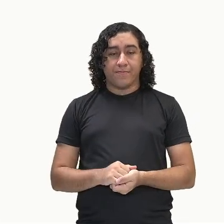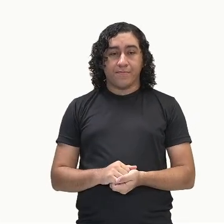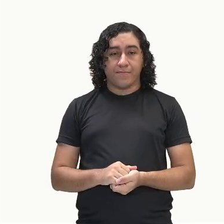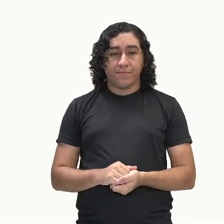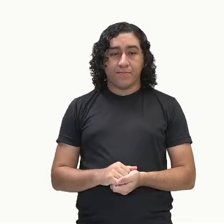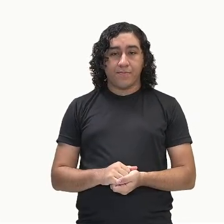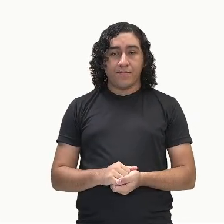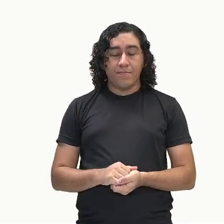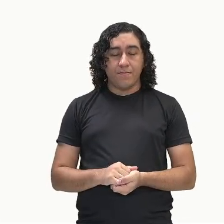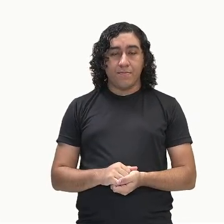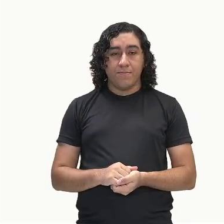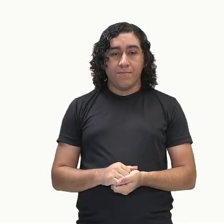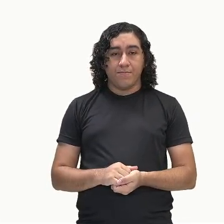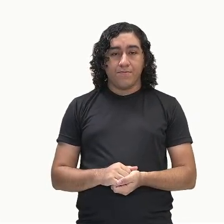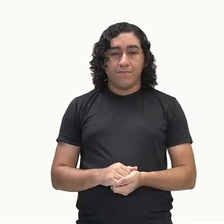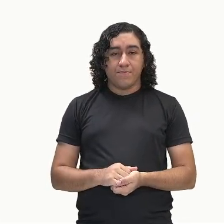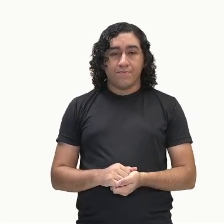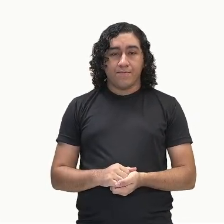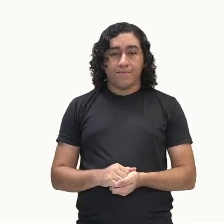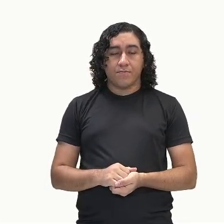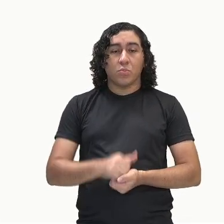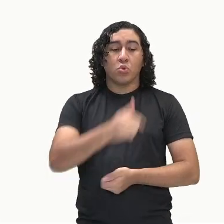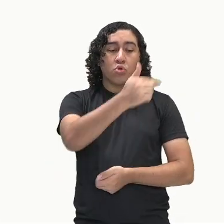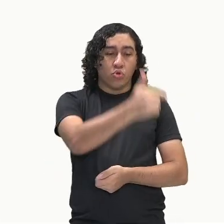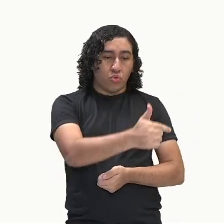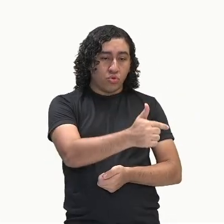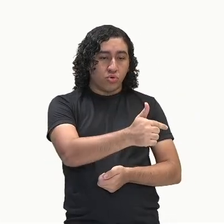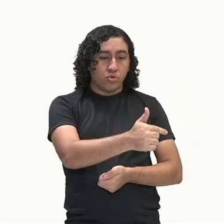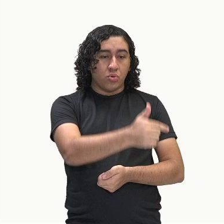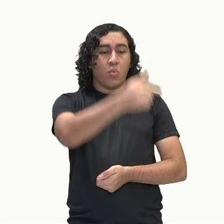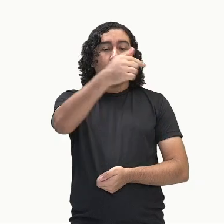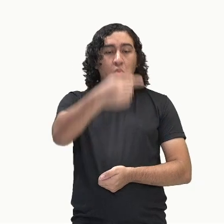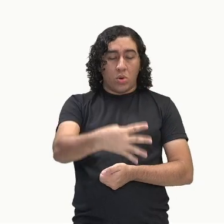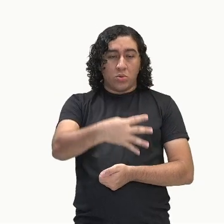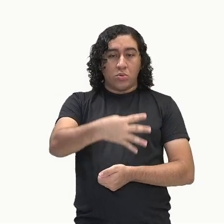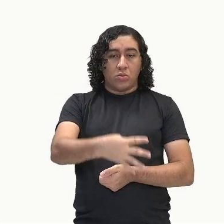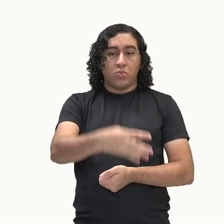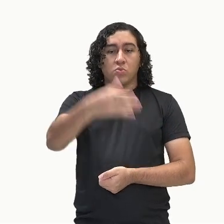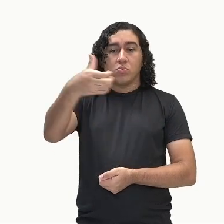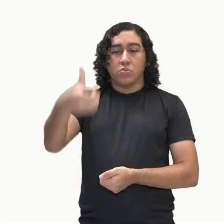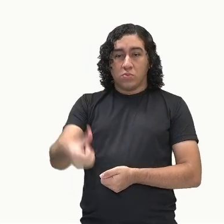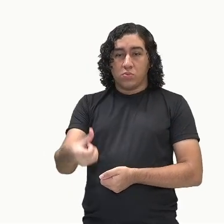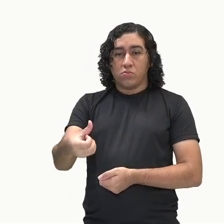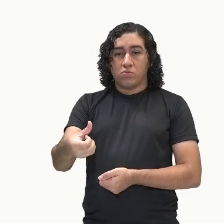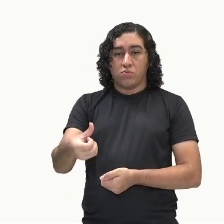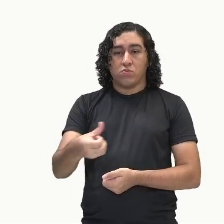Qual é a nossa sequência numérica aqui? 2, 4,